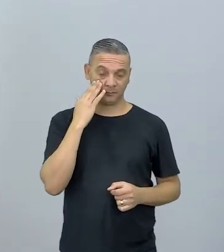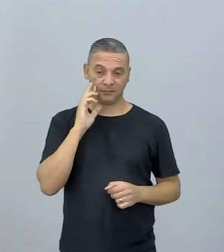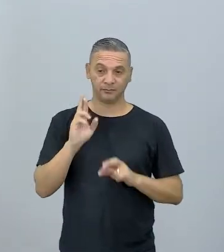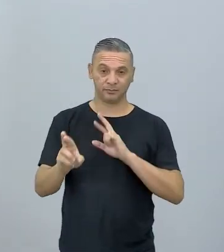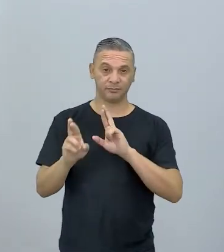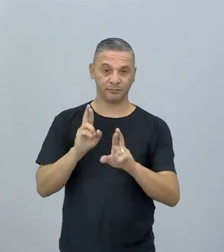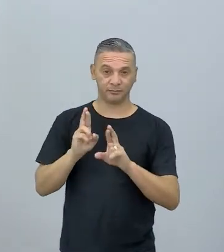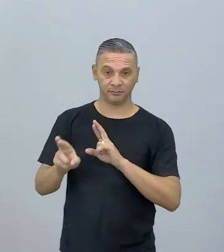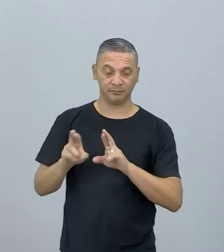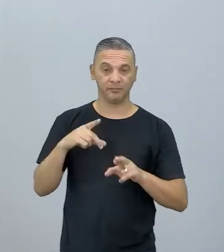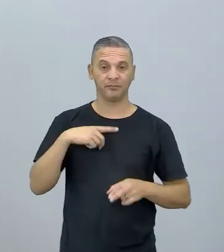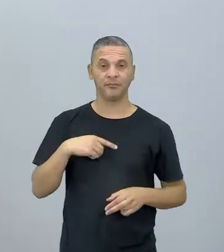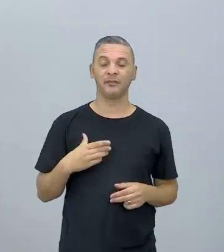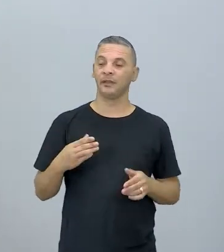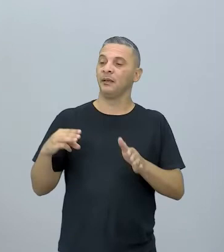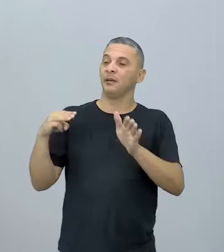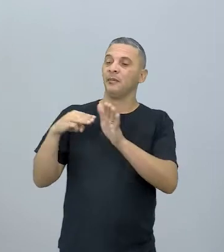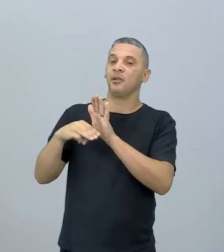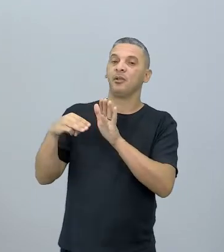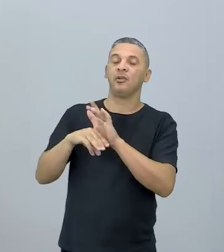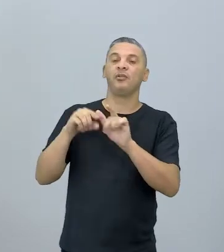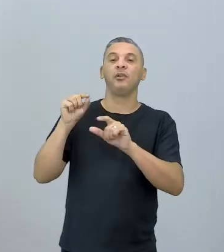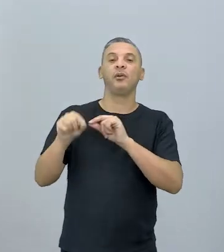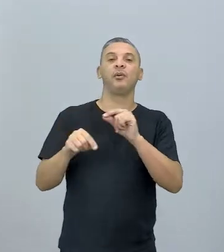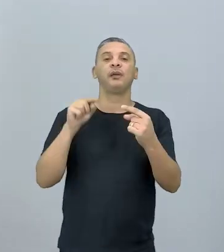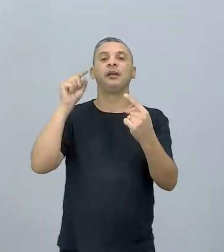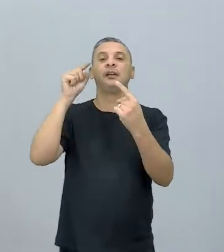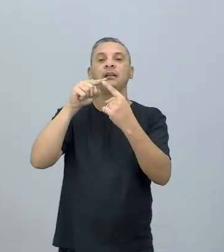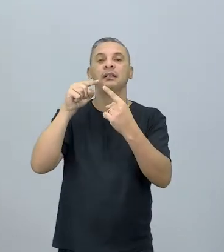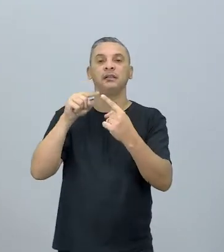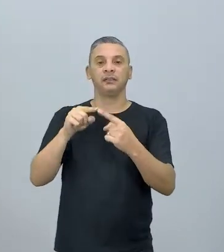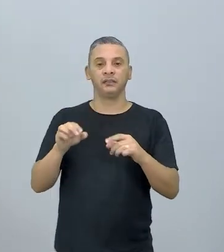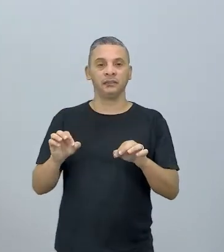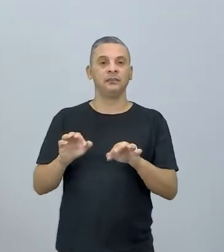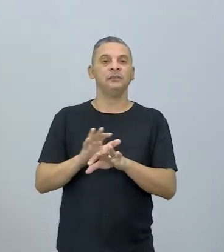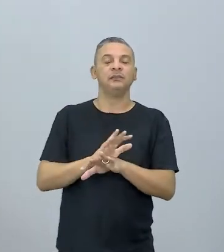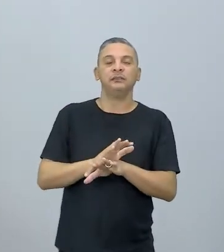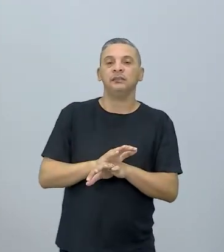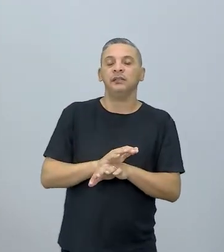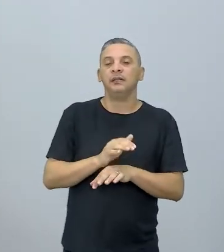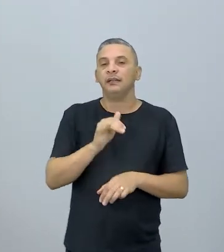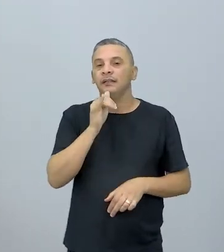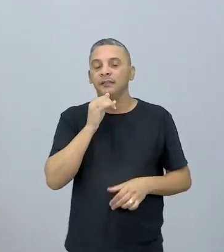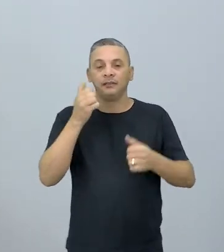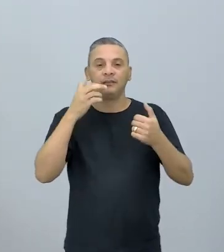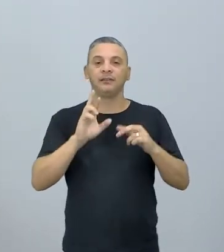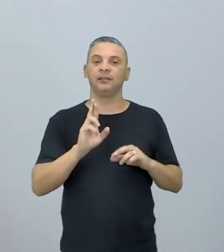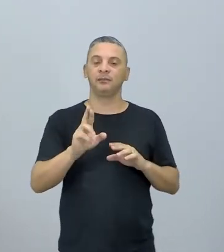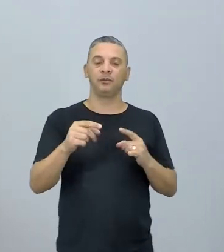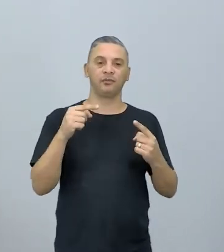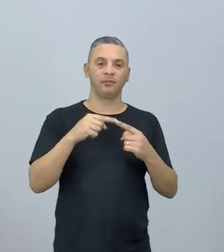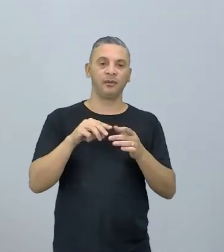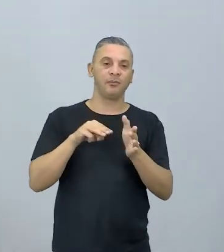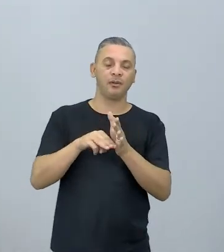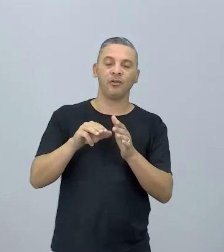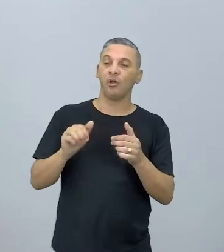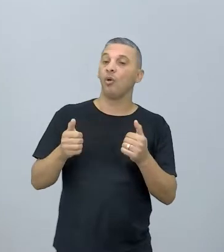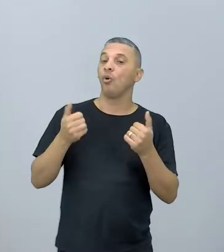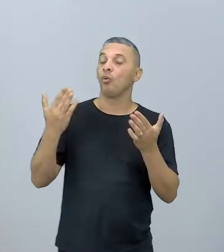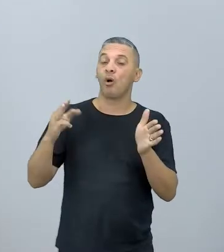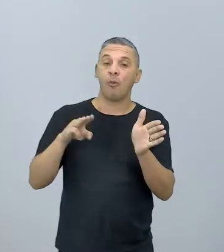respondidas de um tal modo. O que é a metodologia, então? Ela justamente responde, né, qual é o